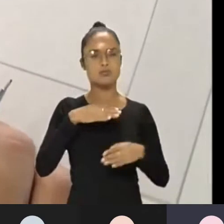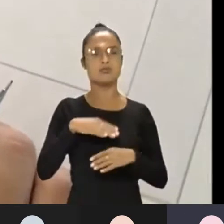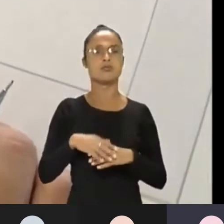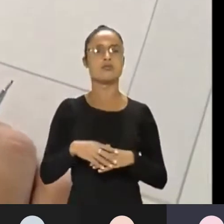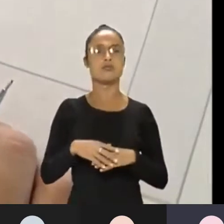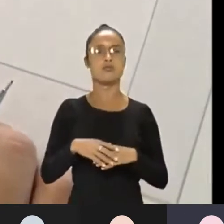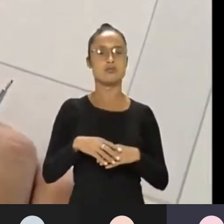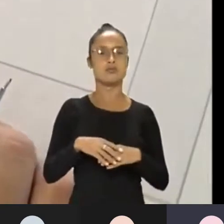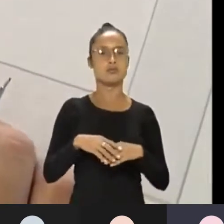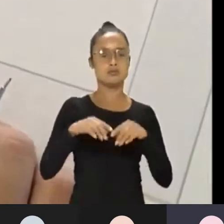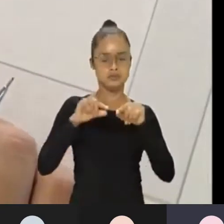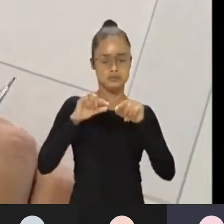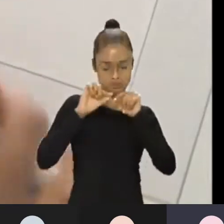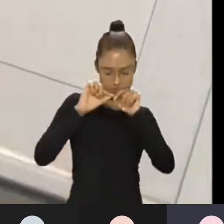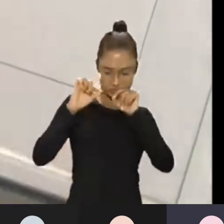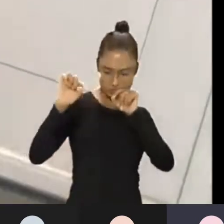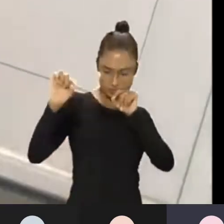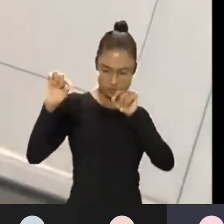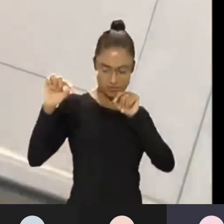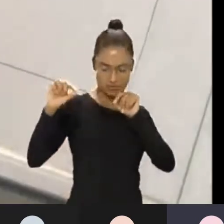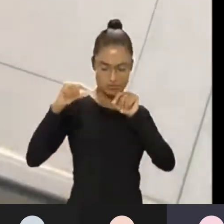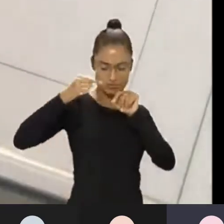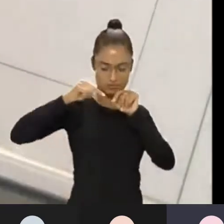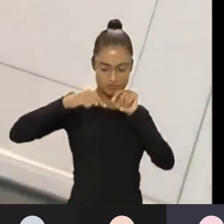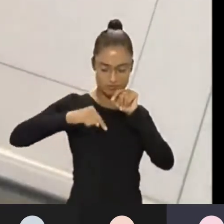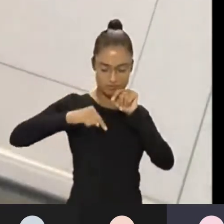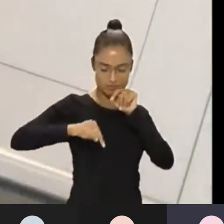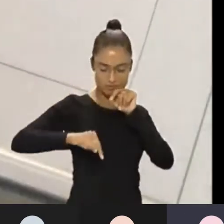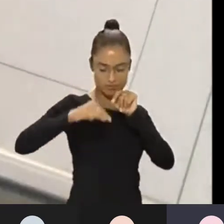Começo a fechar, então, as profundidades.